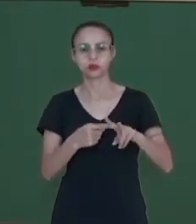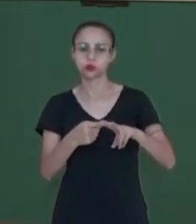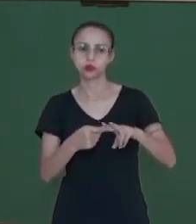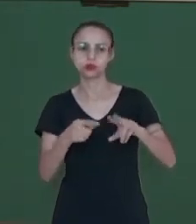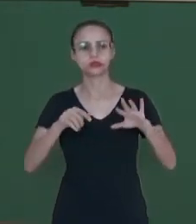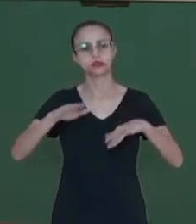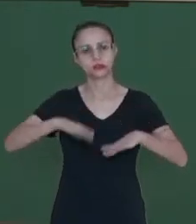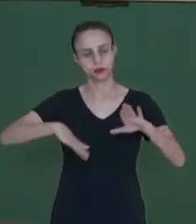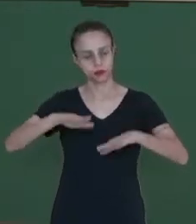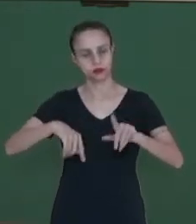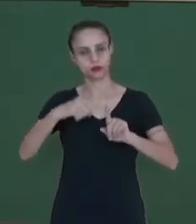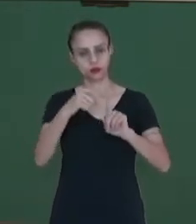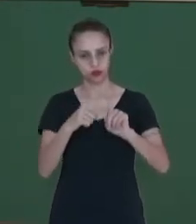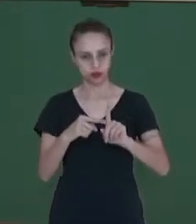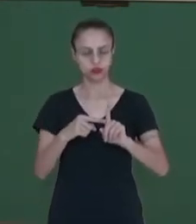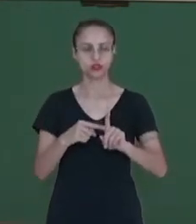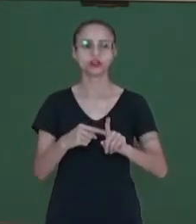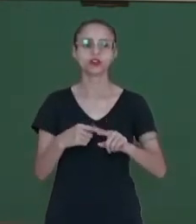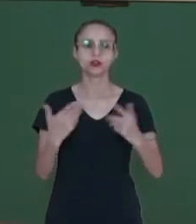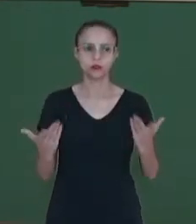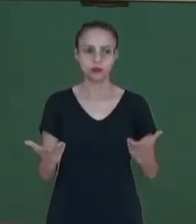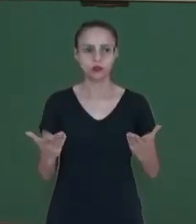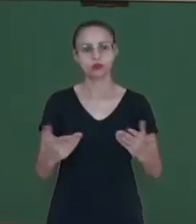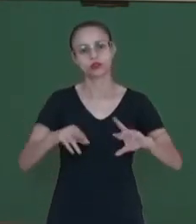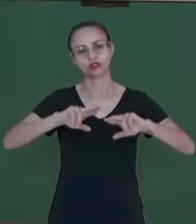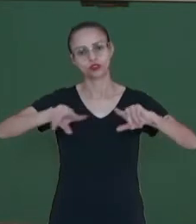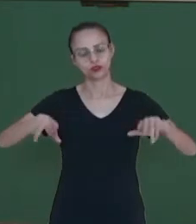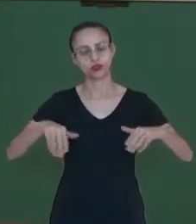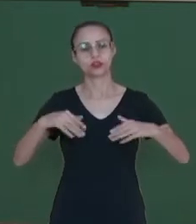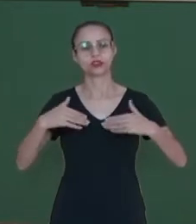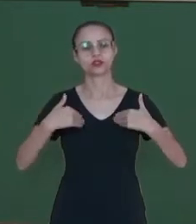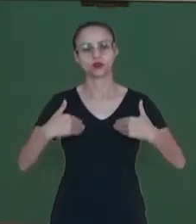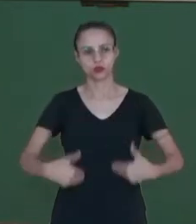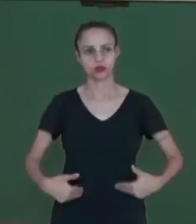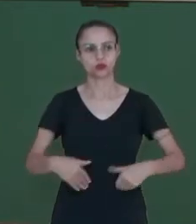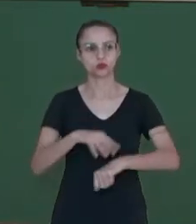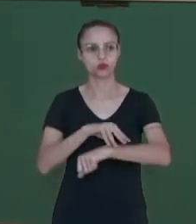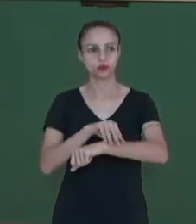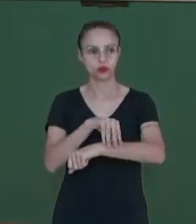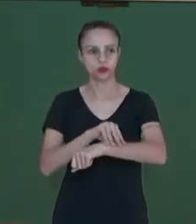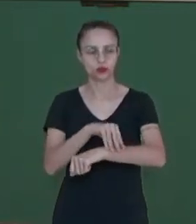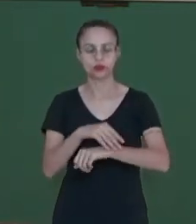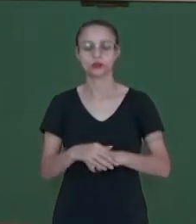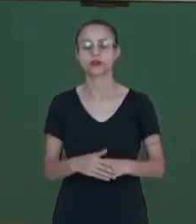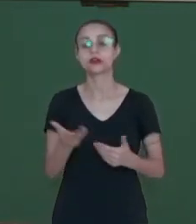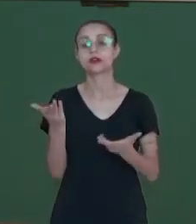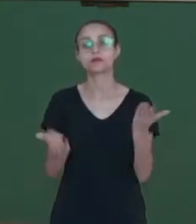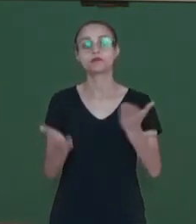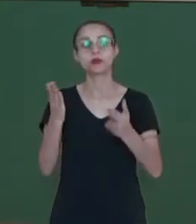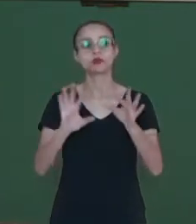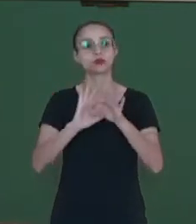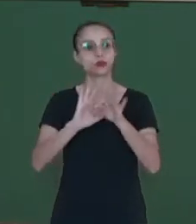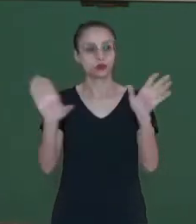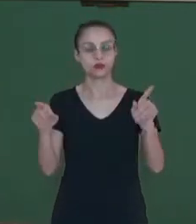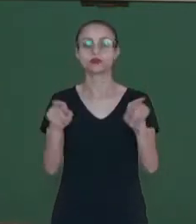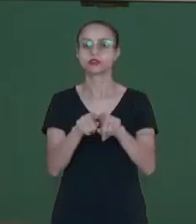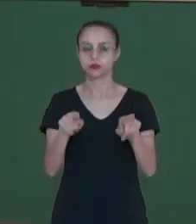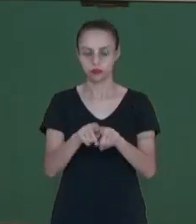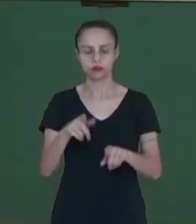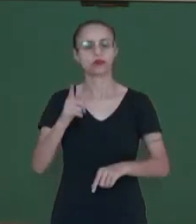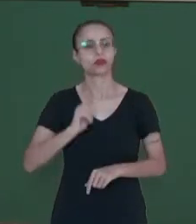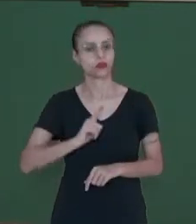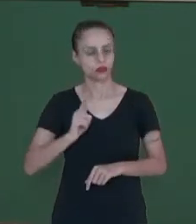isso que o aparelho ele serve para diferentes grupos musculares. Né? E o peso livre? O peso livre também você encontra na